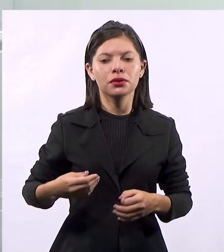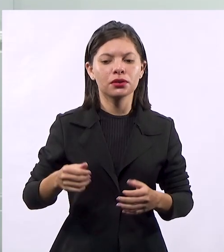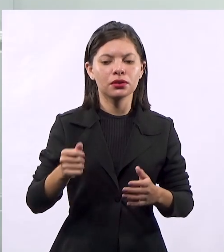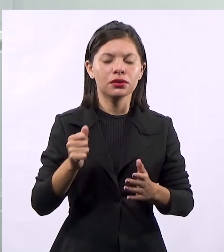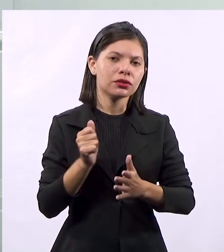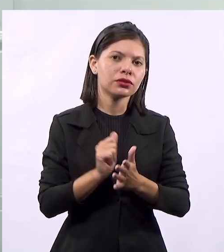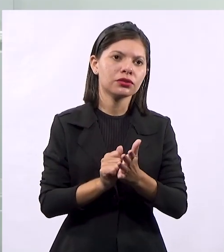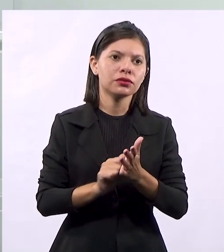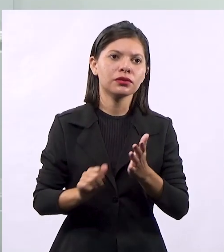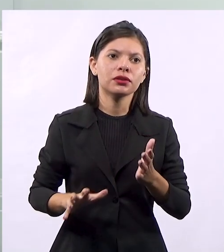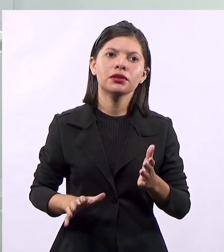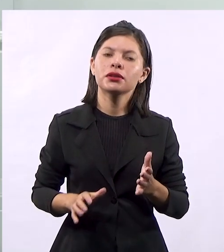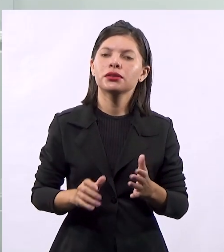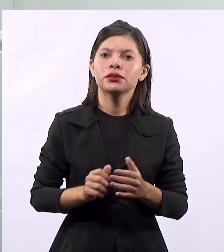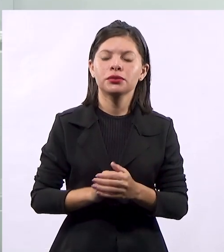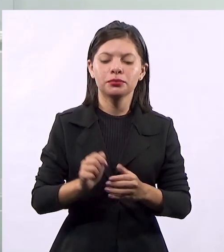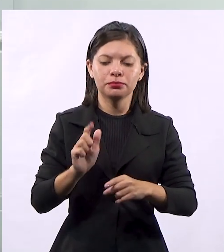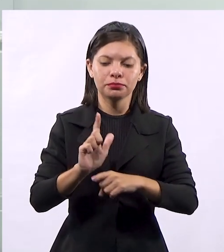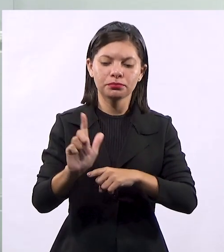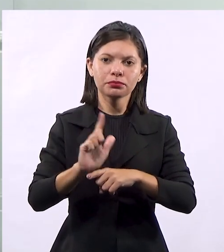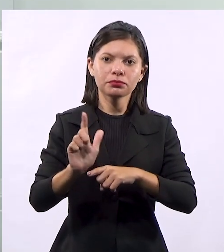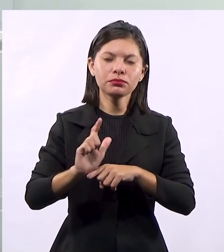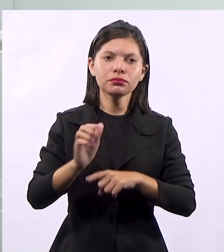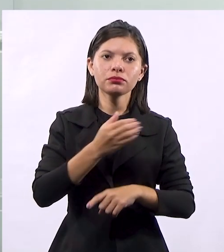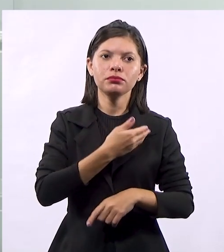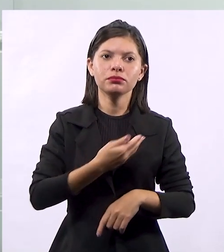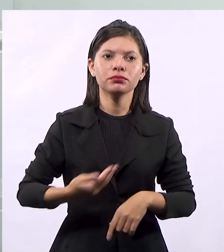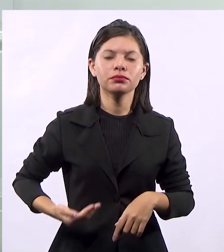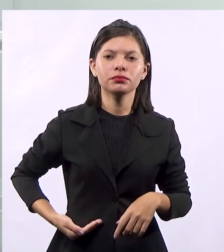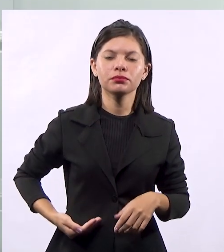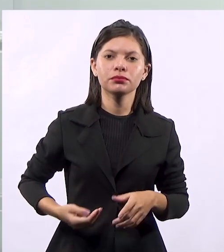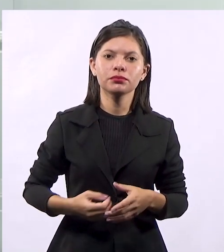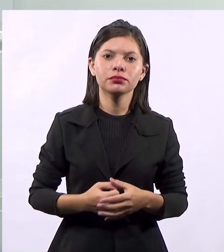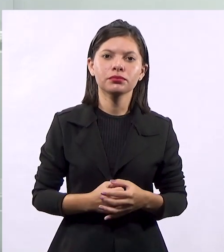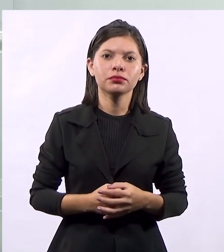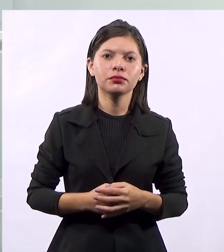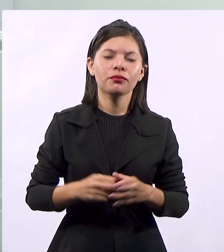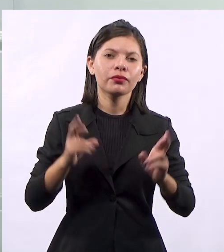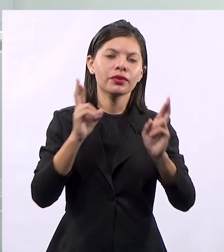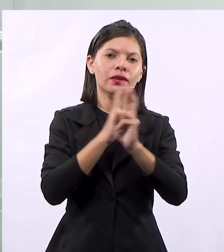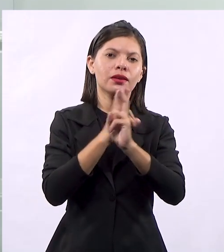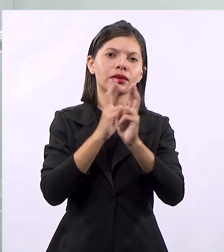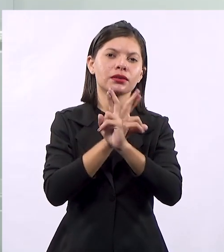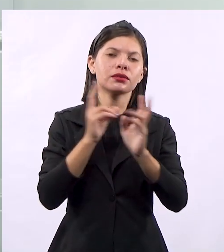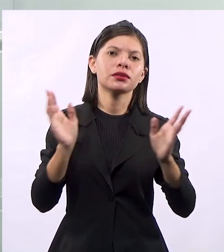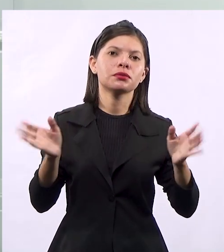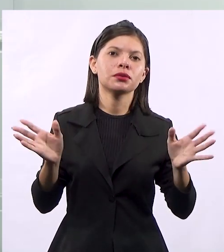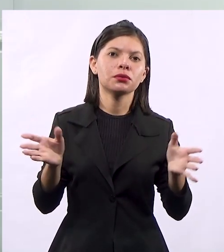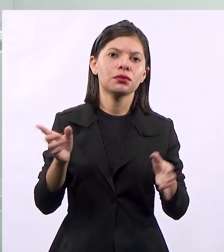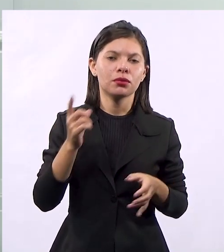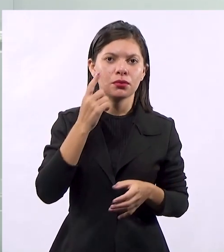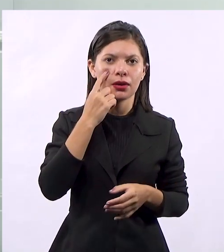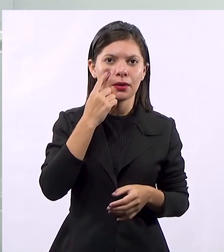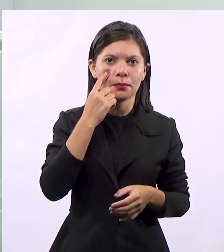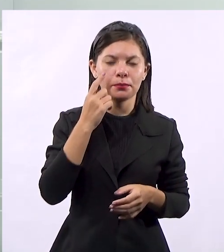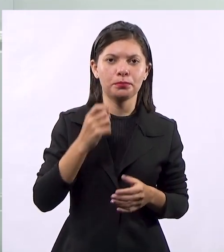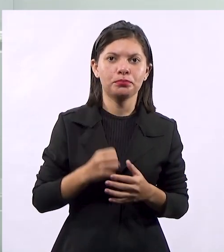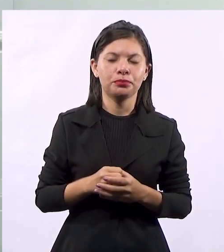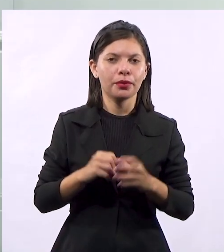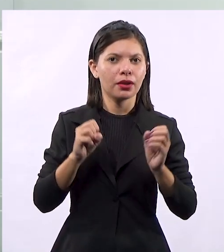que elas acreditam ser essenciais e políticas públicas e atividades de